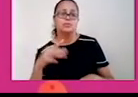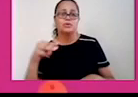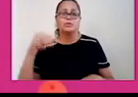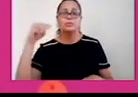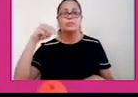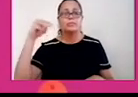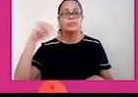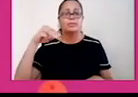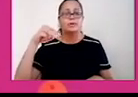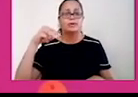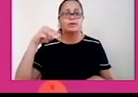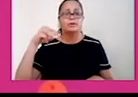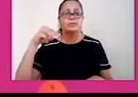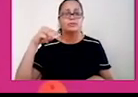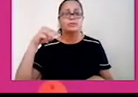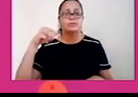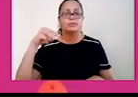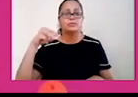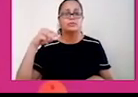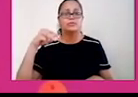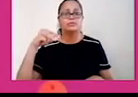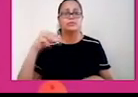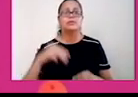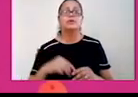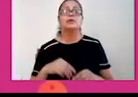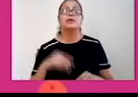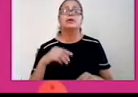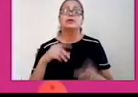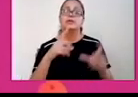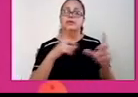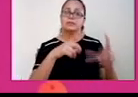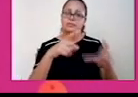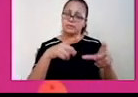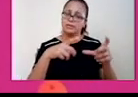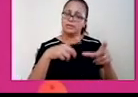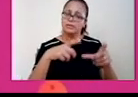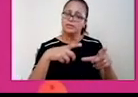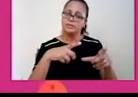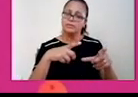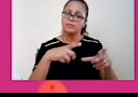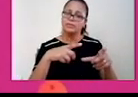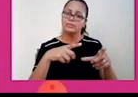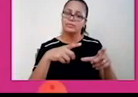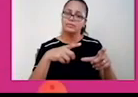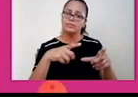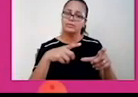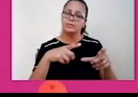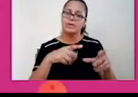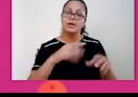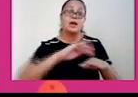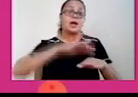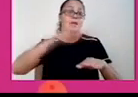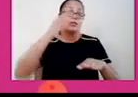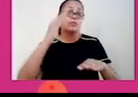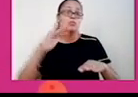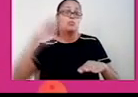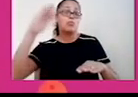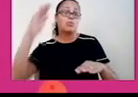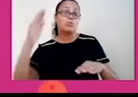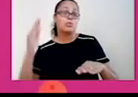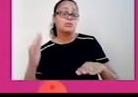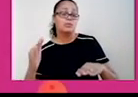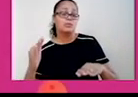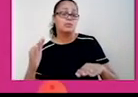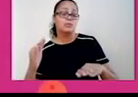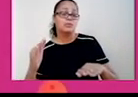região com a altitude mais elevada da China, que é onde está localizada também, né, as montanhas do Himalaia, né, onde está